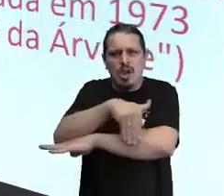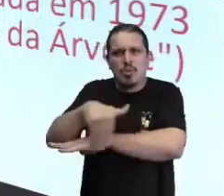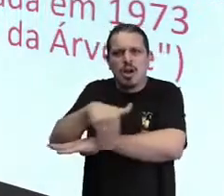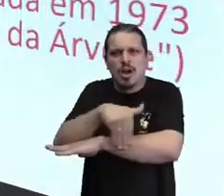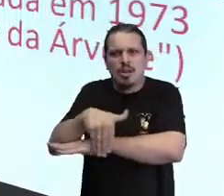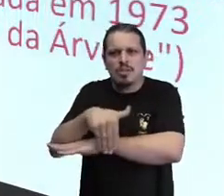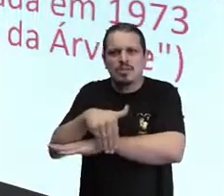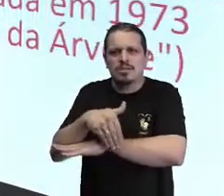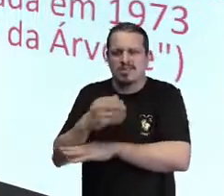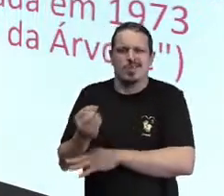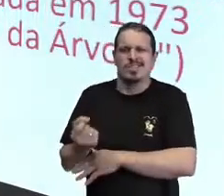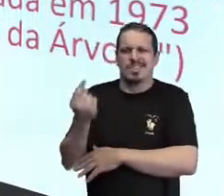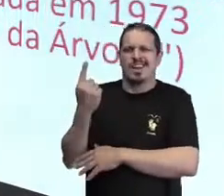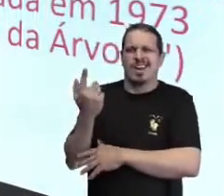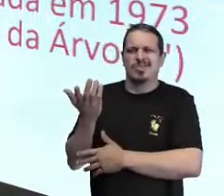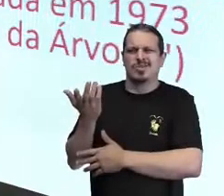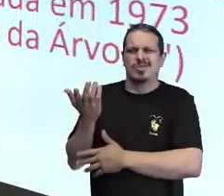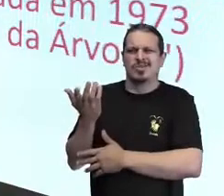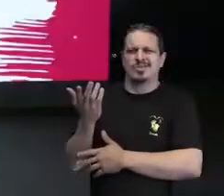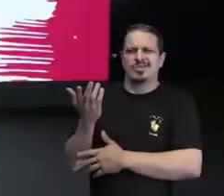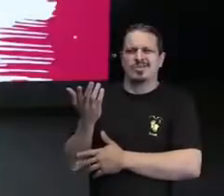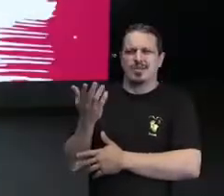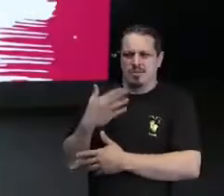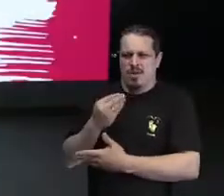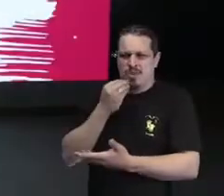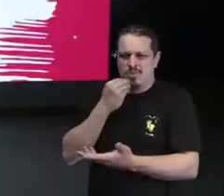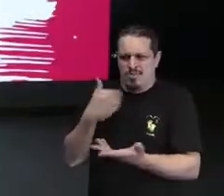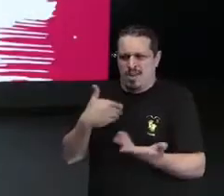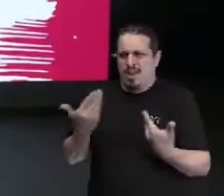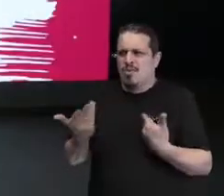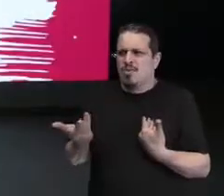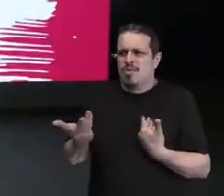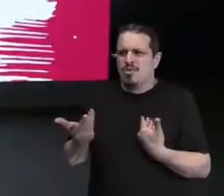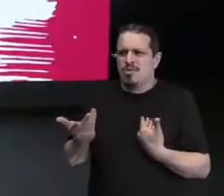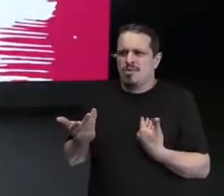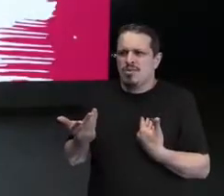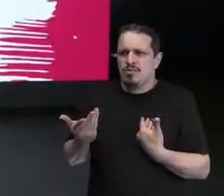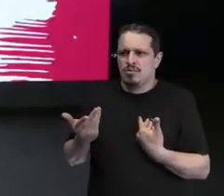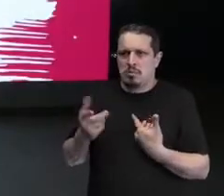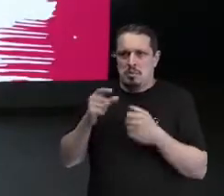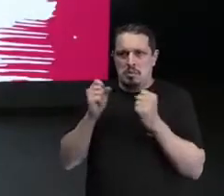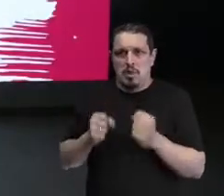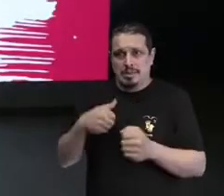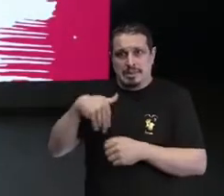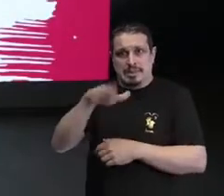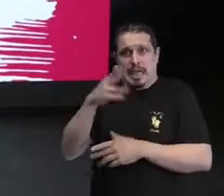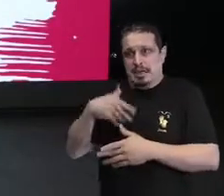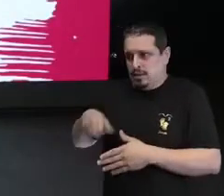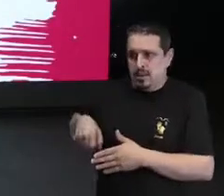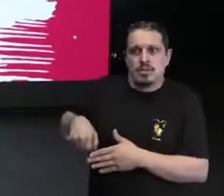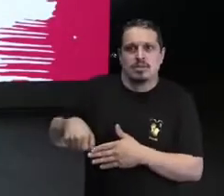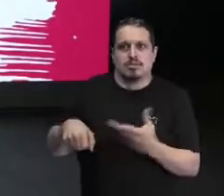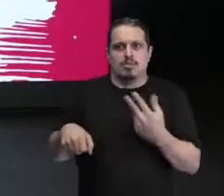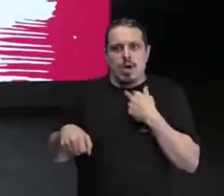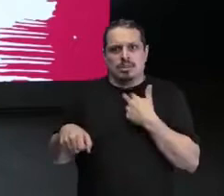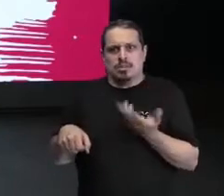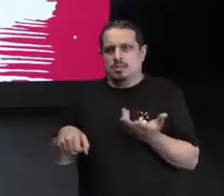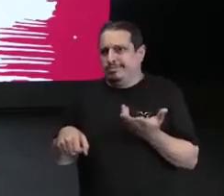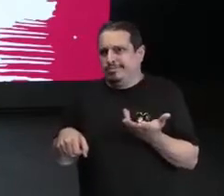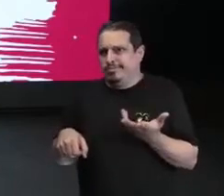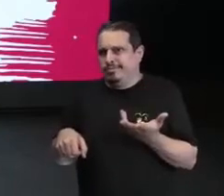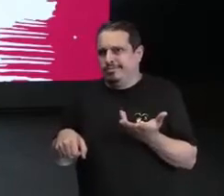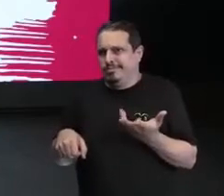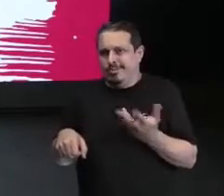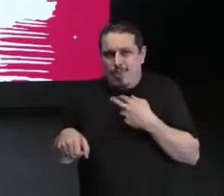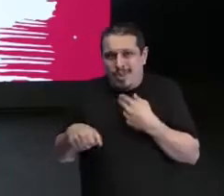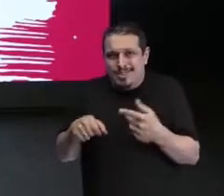estranha, isso aí me ofendeu, não poderiam sair de casa, não poderiam estar nos espaços